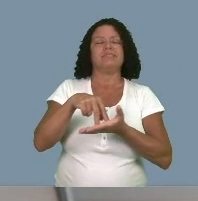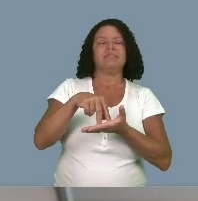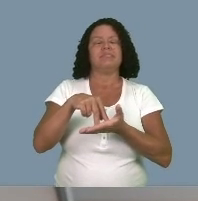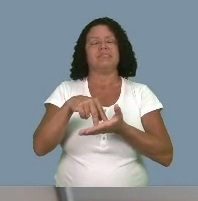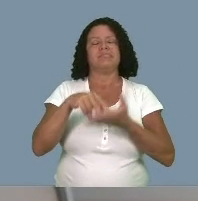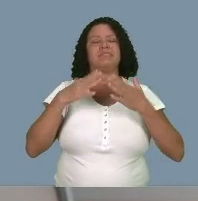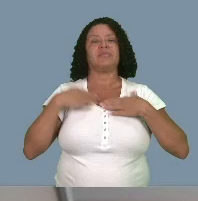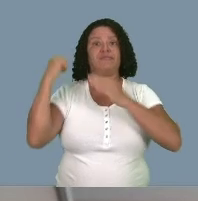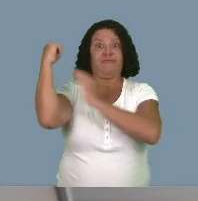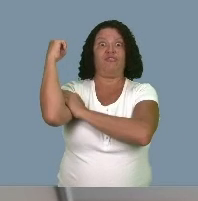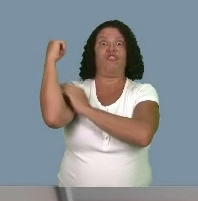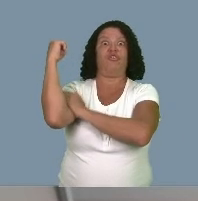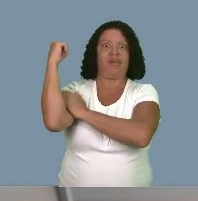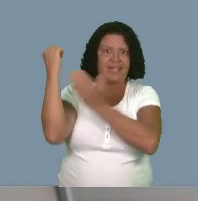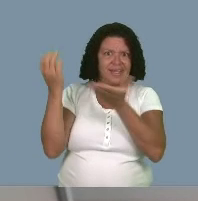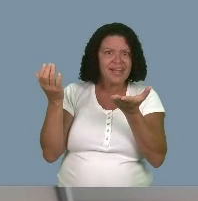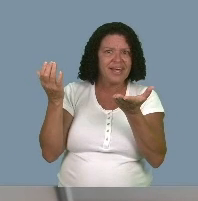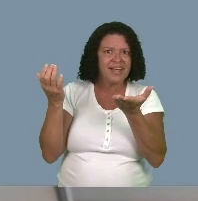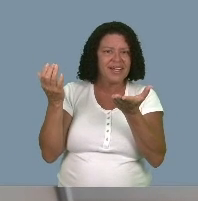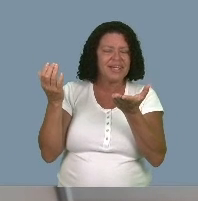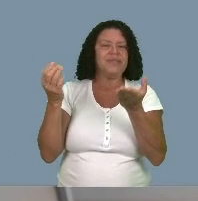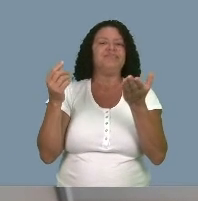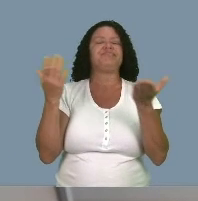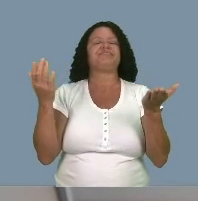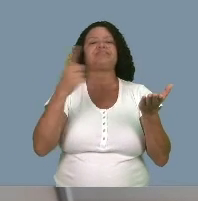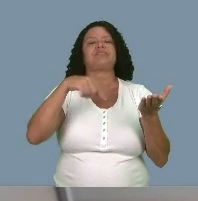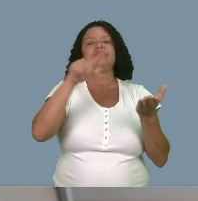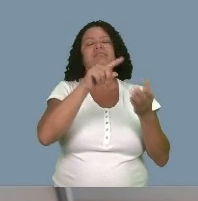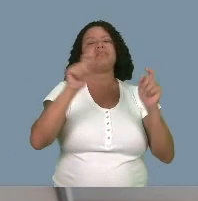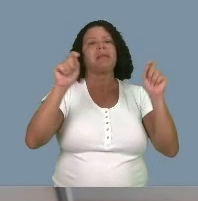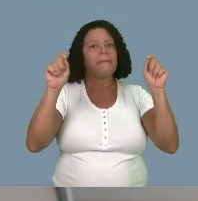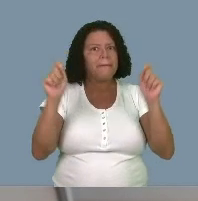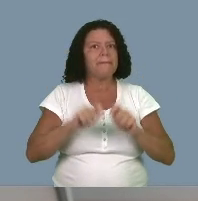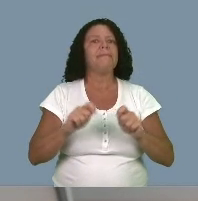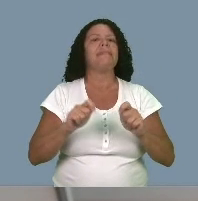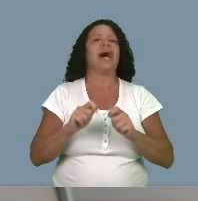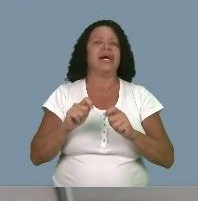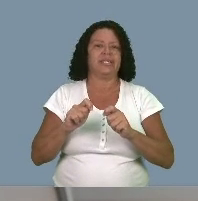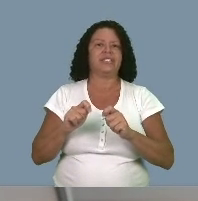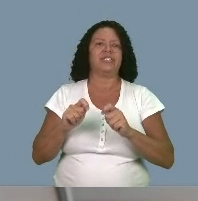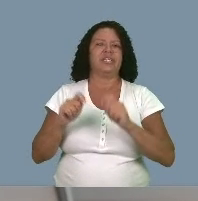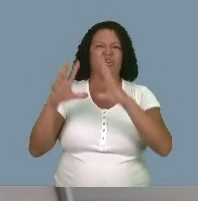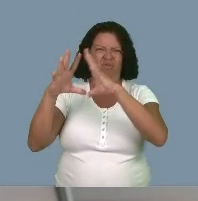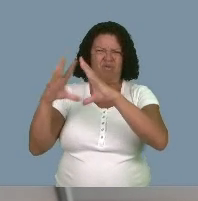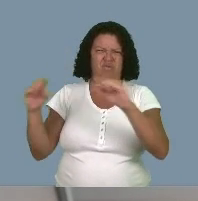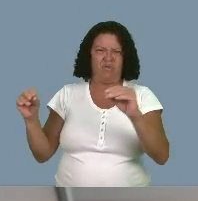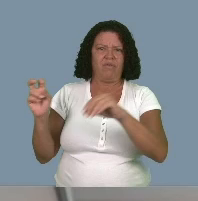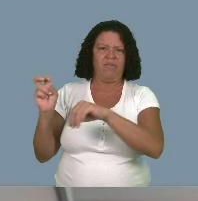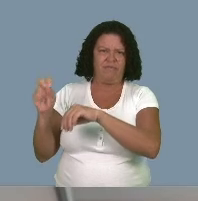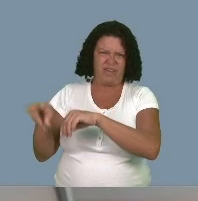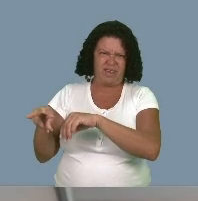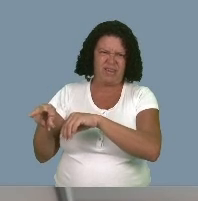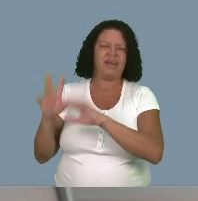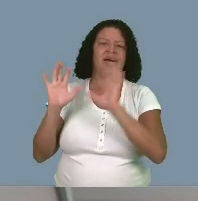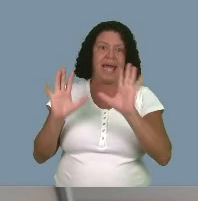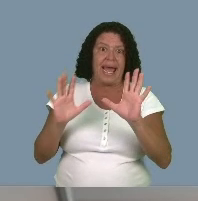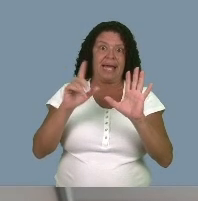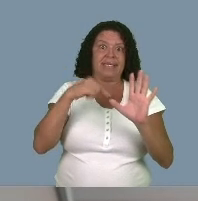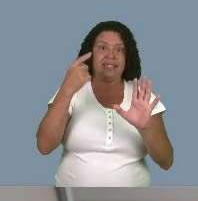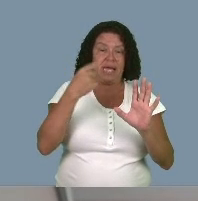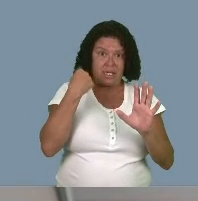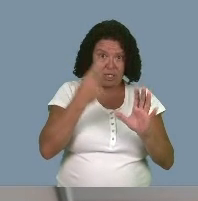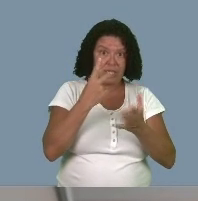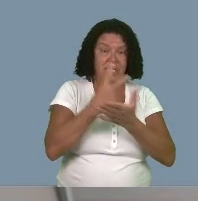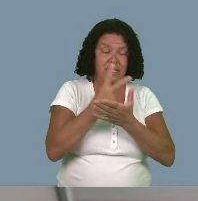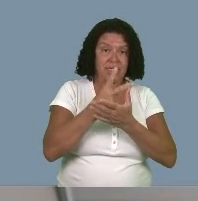nosso fortalecimento, a tal ponto que seja capaz de matar o vírus, né? Se eventualmente a gente